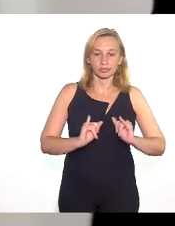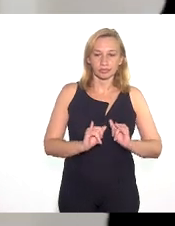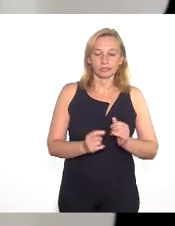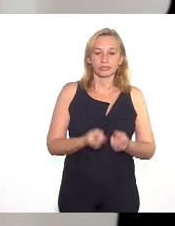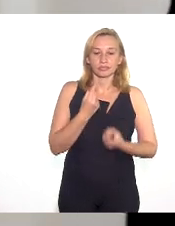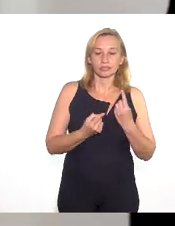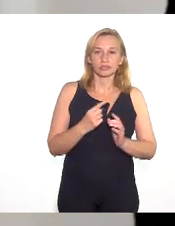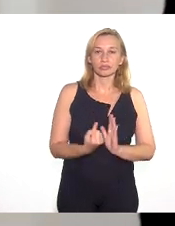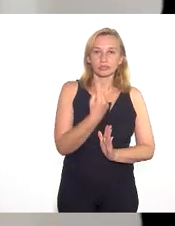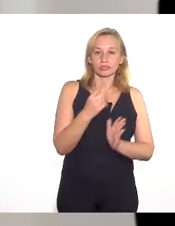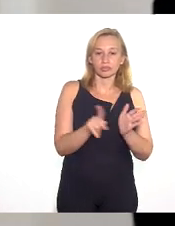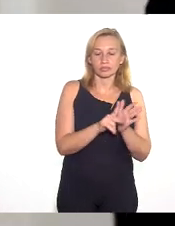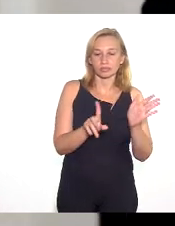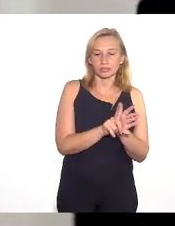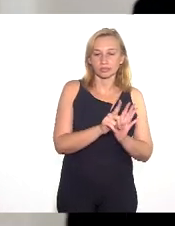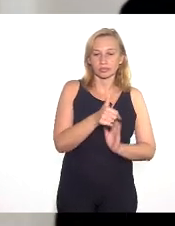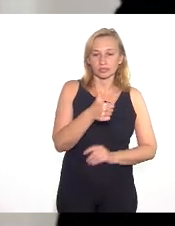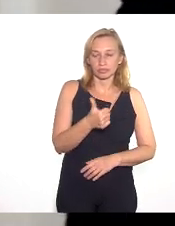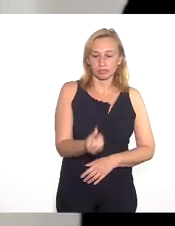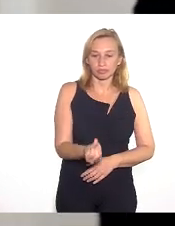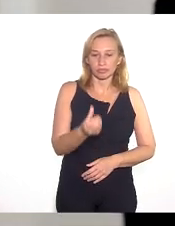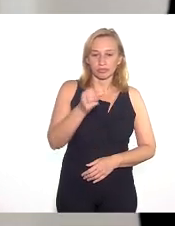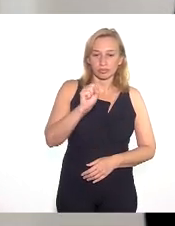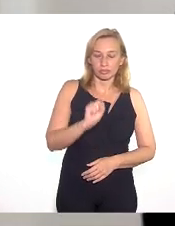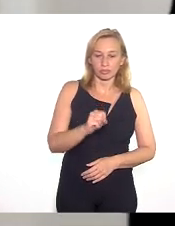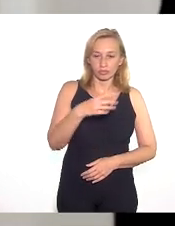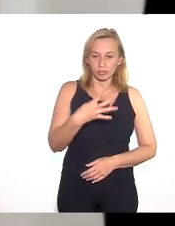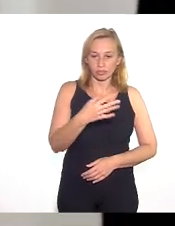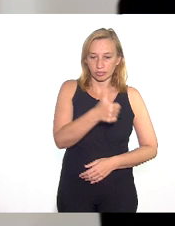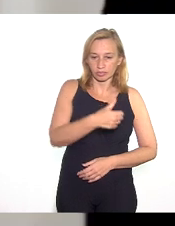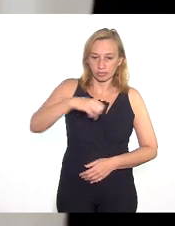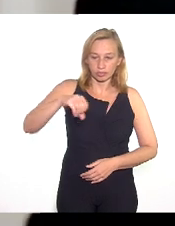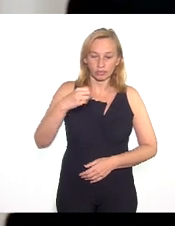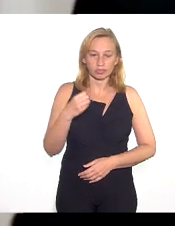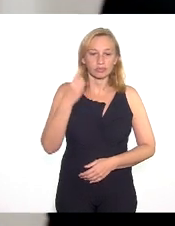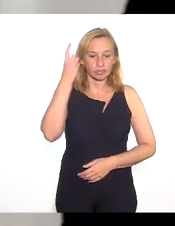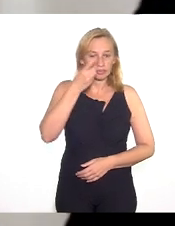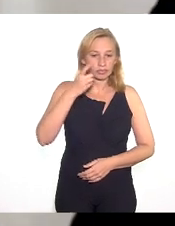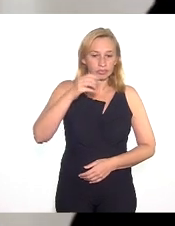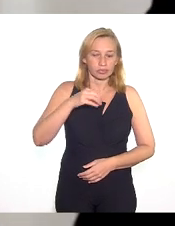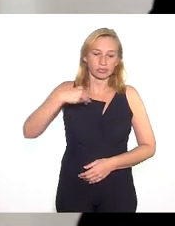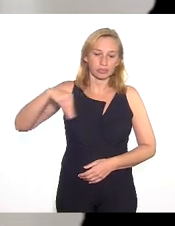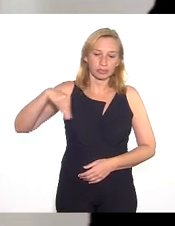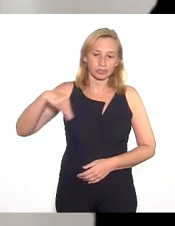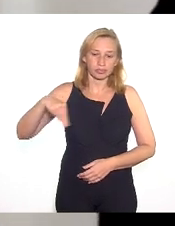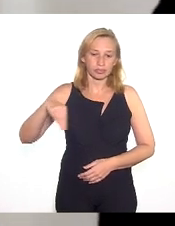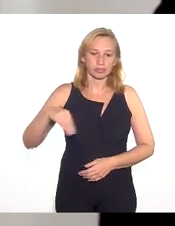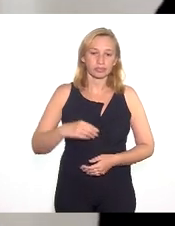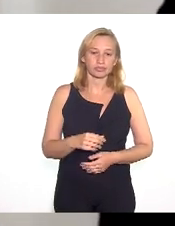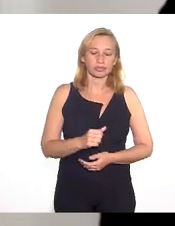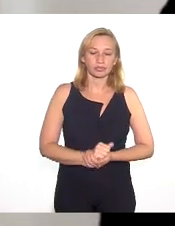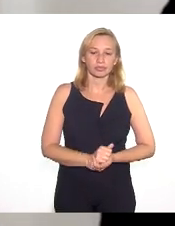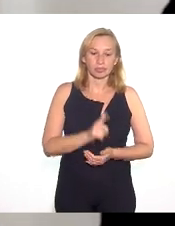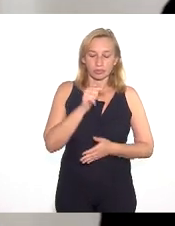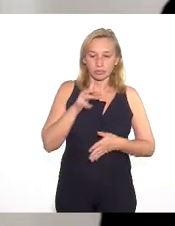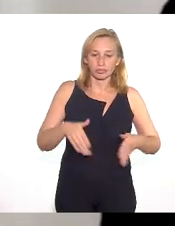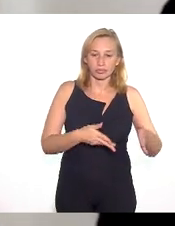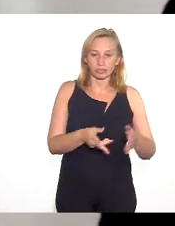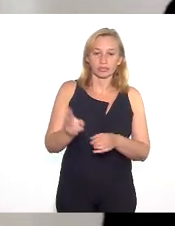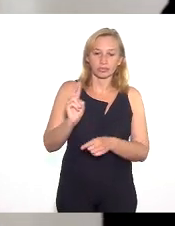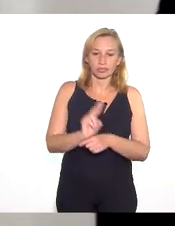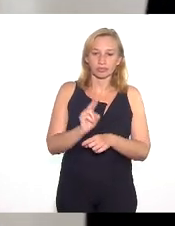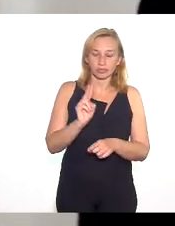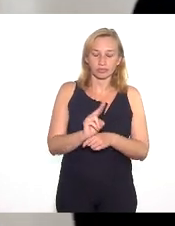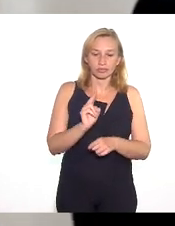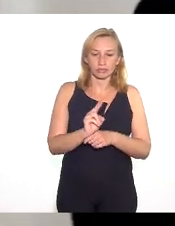regime de urgência e discussão única, projeto de lei 68419, de autoria do deputado Carlos Mink, que dispõe sobre os rios e preservação